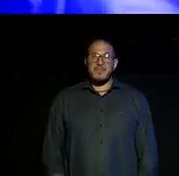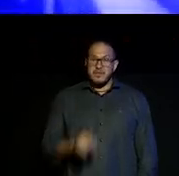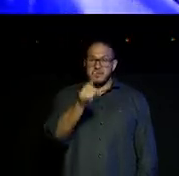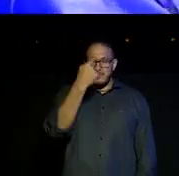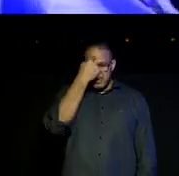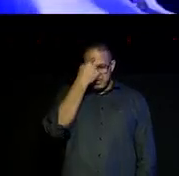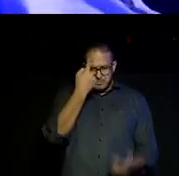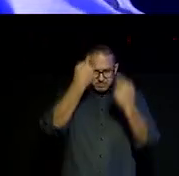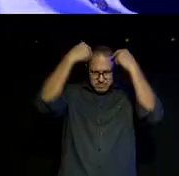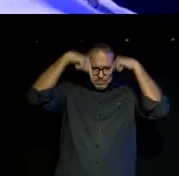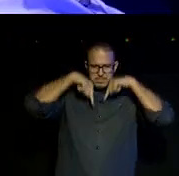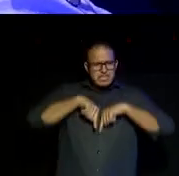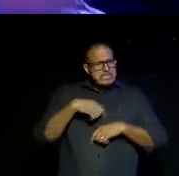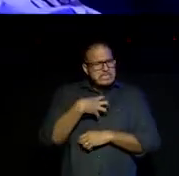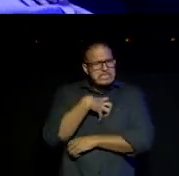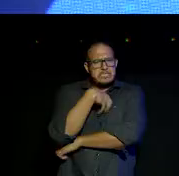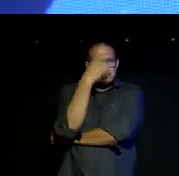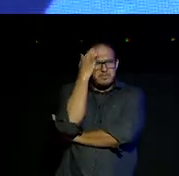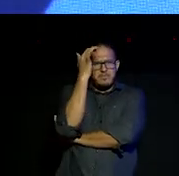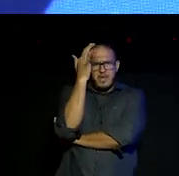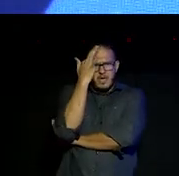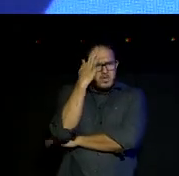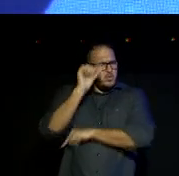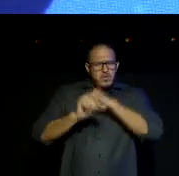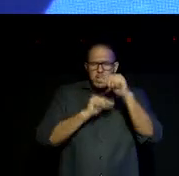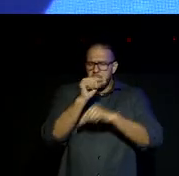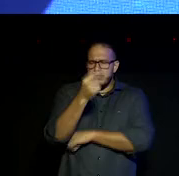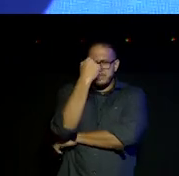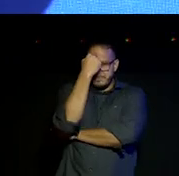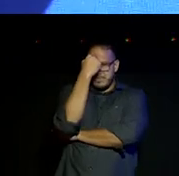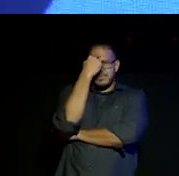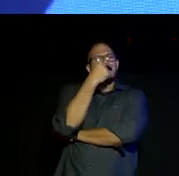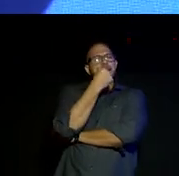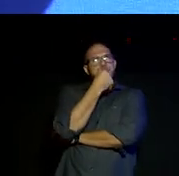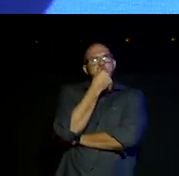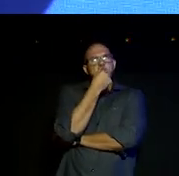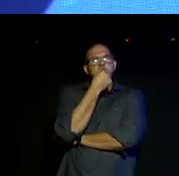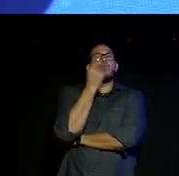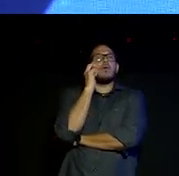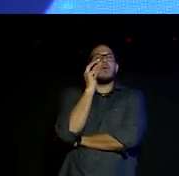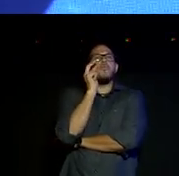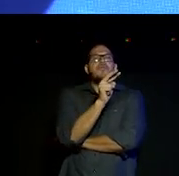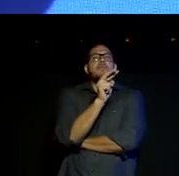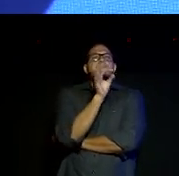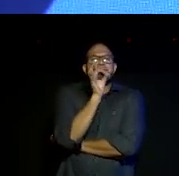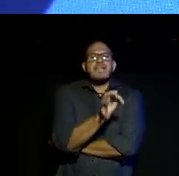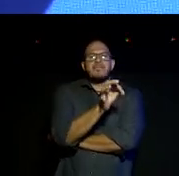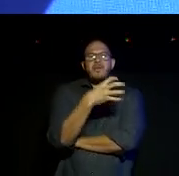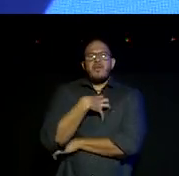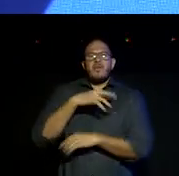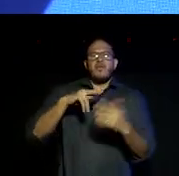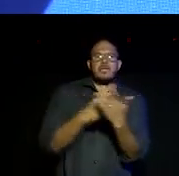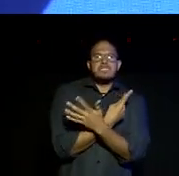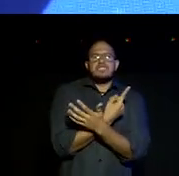Mergulhe dentro de si próprio e pergunte honestamente qual das minhas ideias são realmente minhas. Qual delas eu vi acontecer um fato na minha